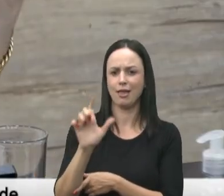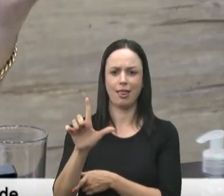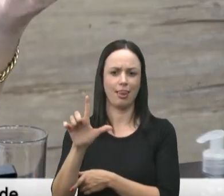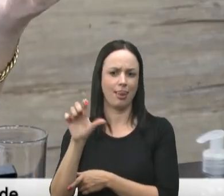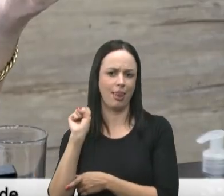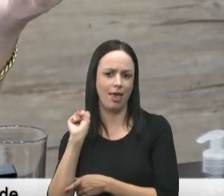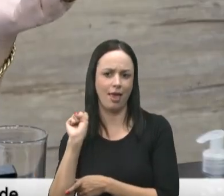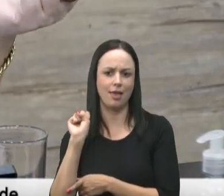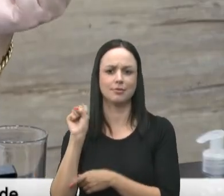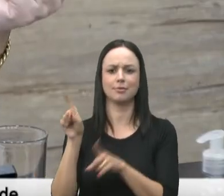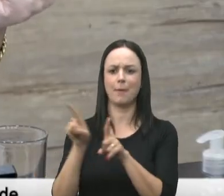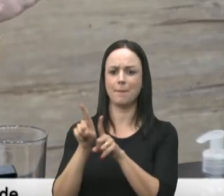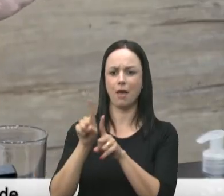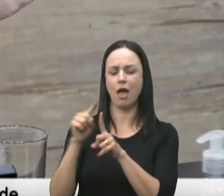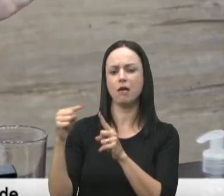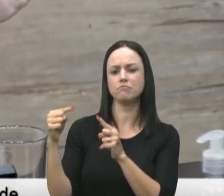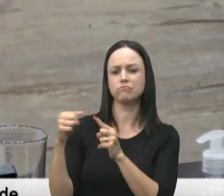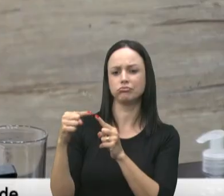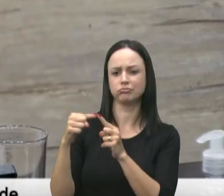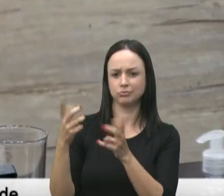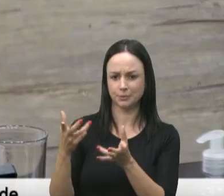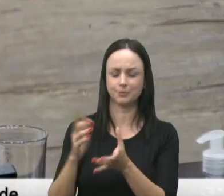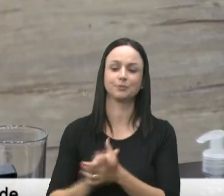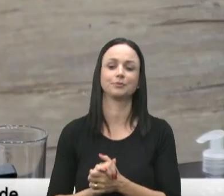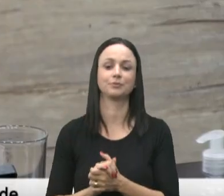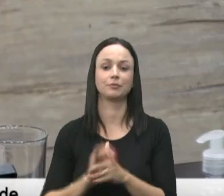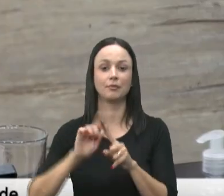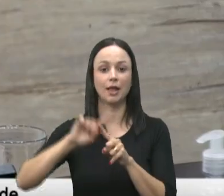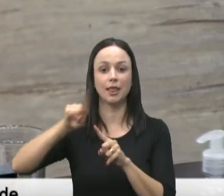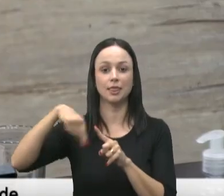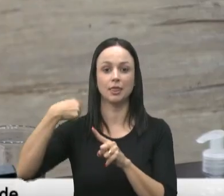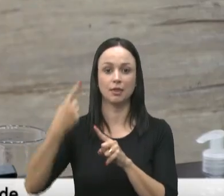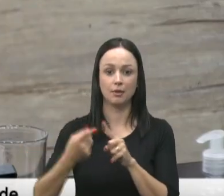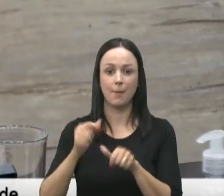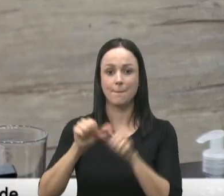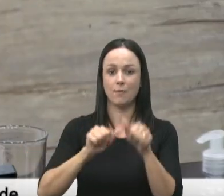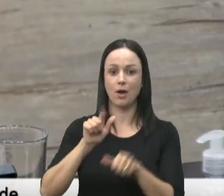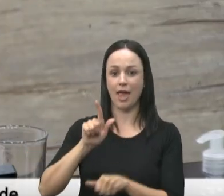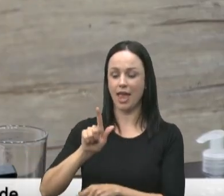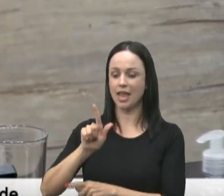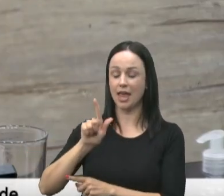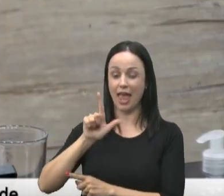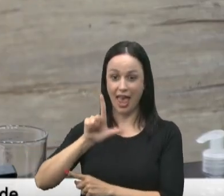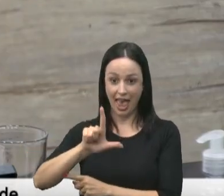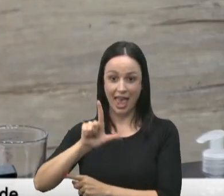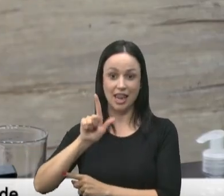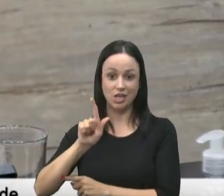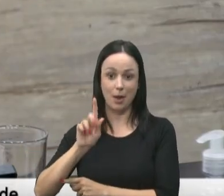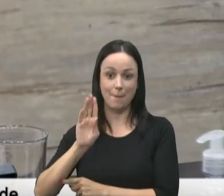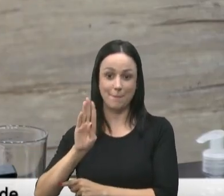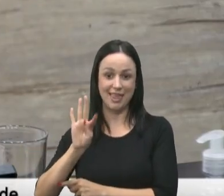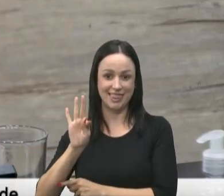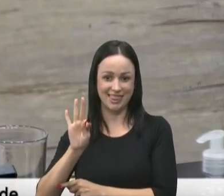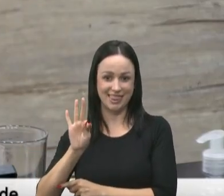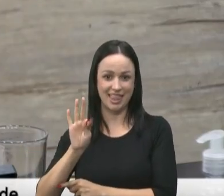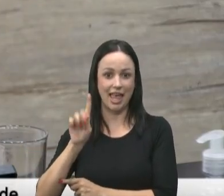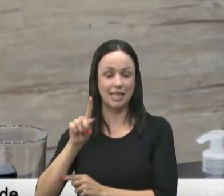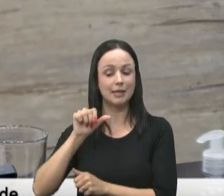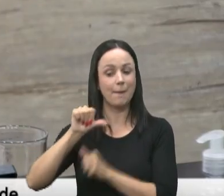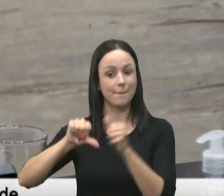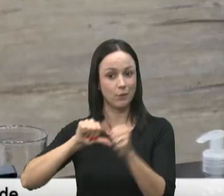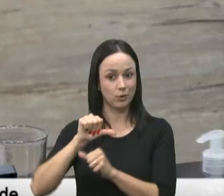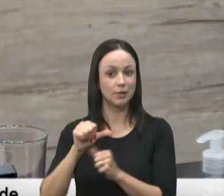e os simpatizantes. Aí depois mudou para LGBT. Essa mudança foi muito